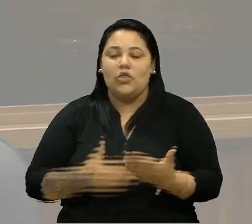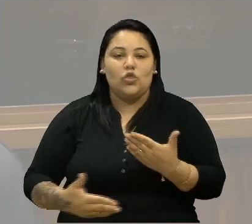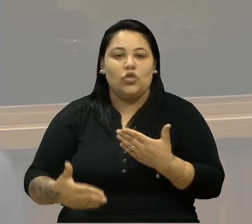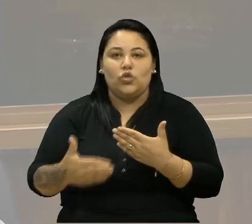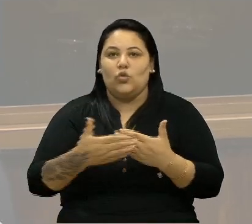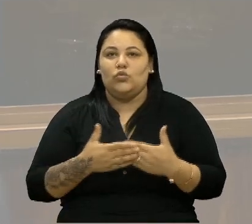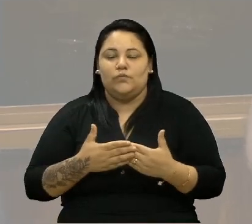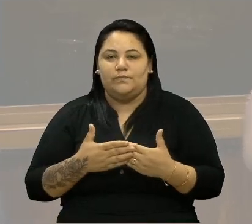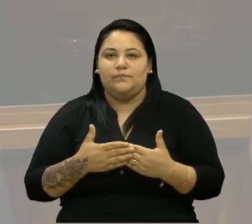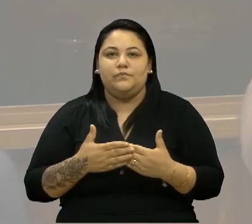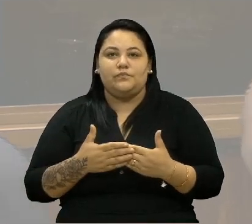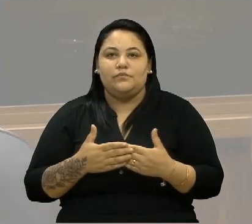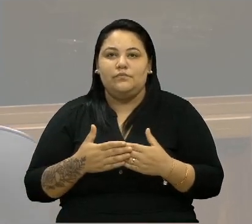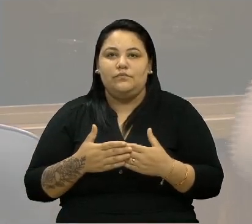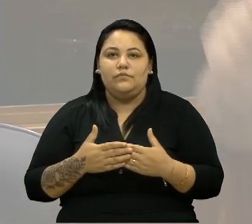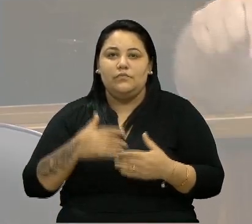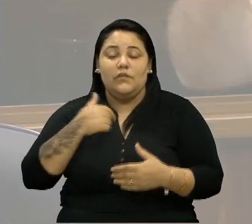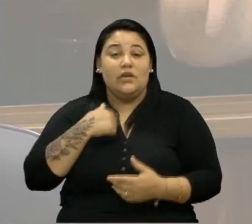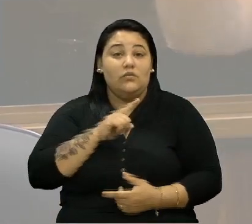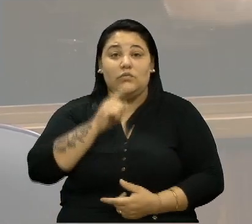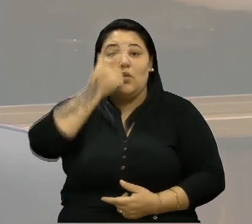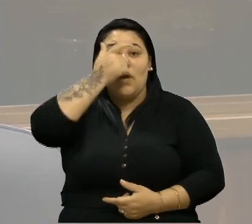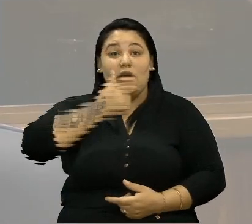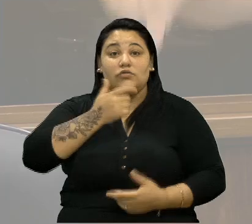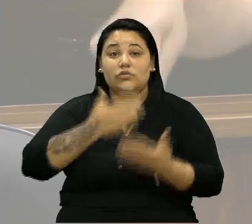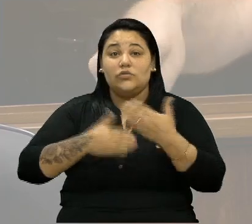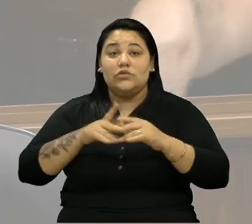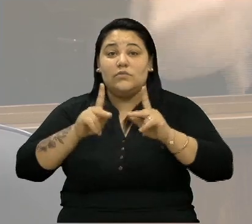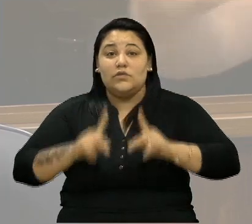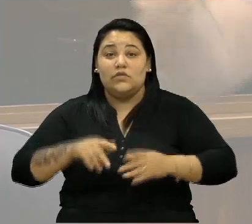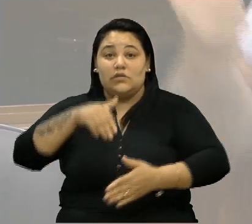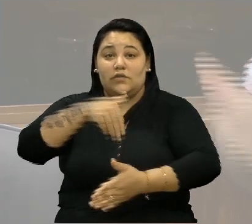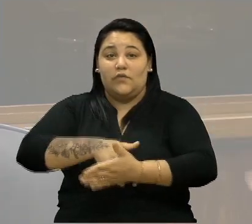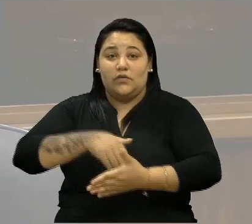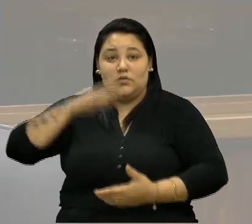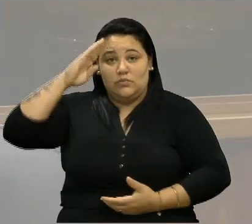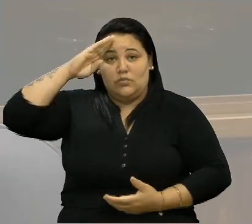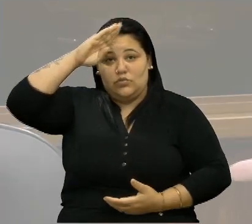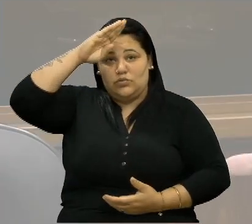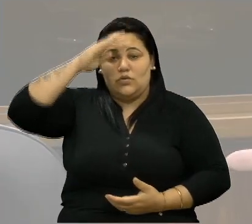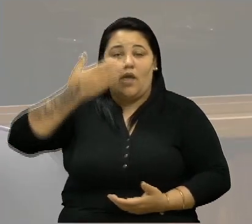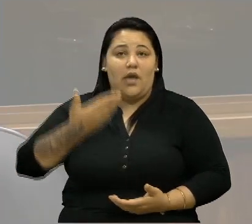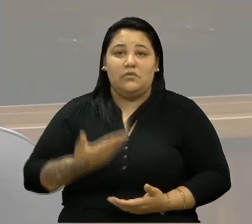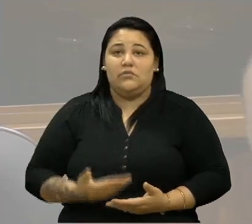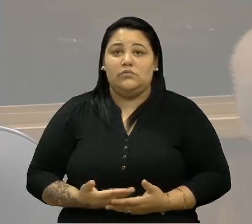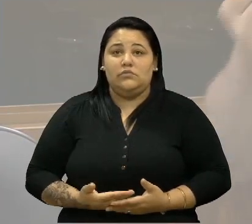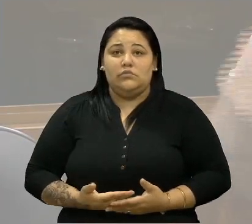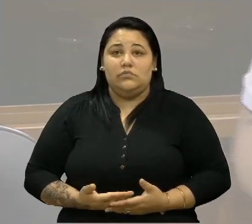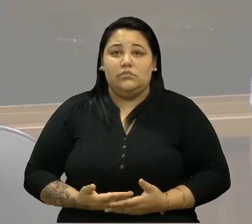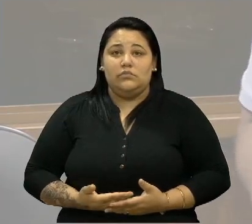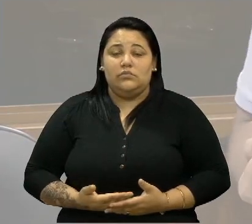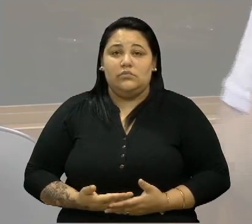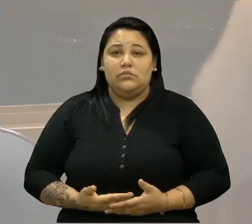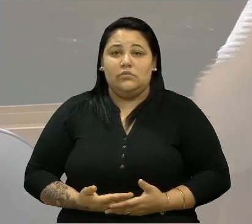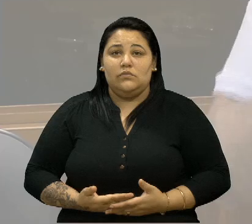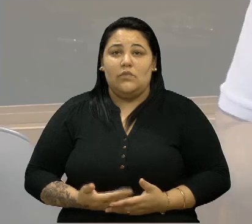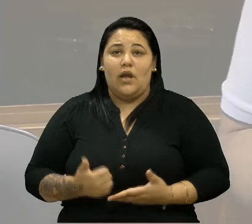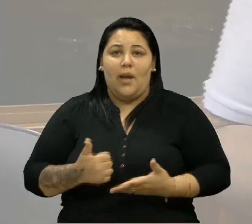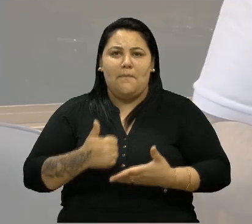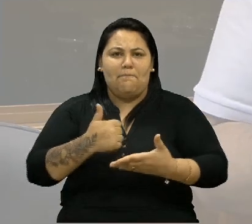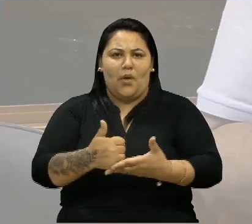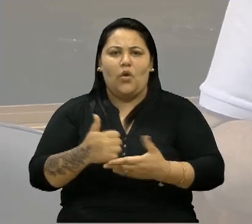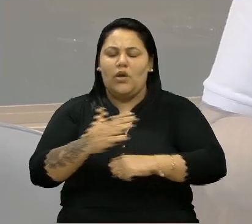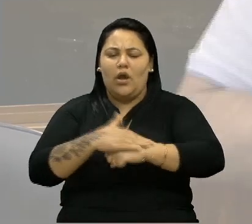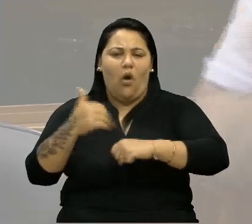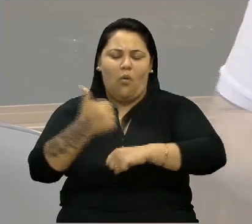gosto de generalizar. Eu não acho que todo mundo que vota no Bolsonaro flerta com o